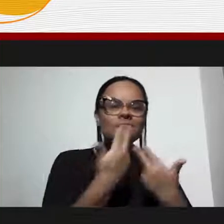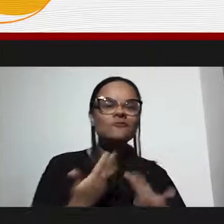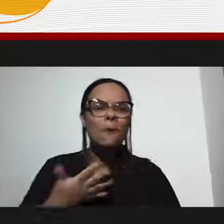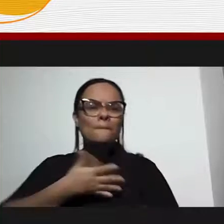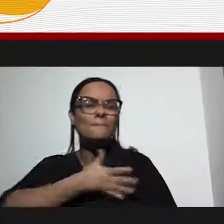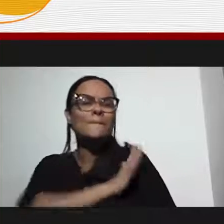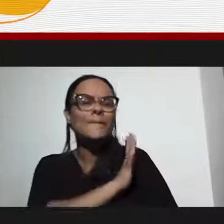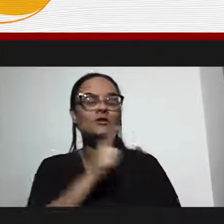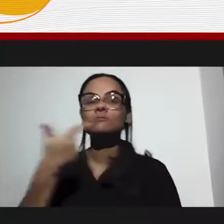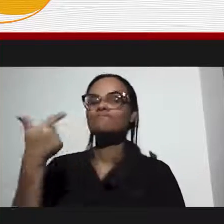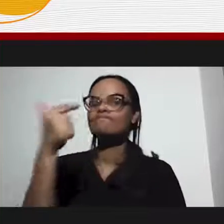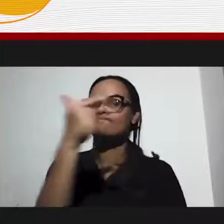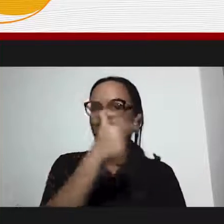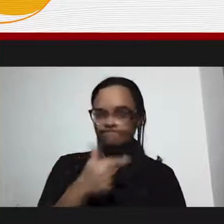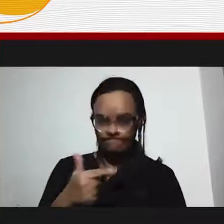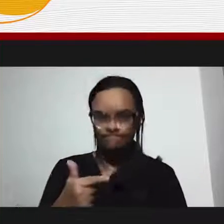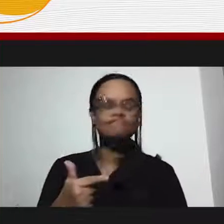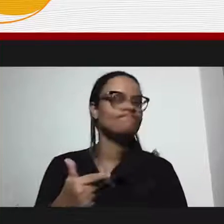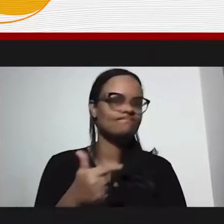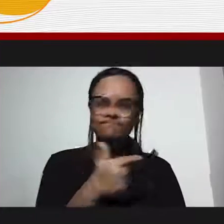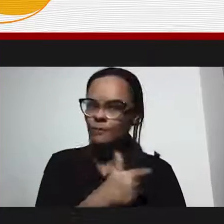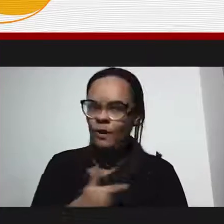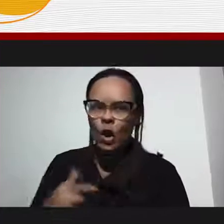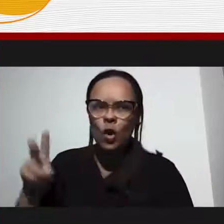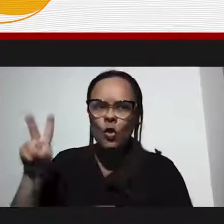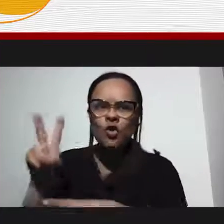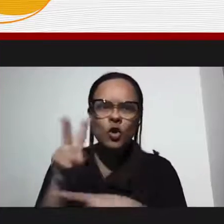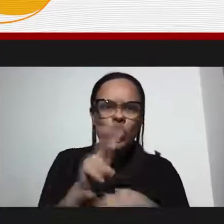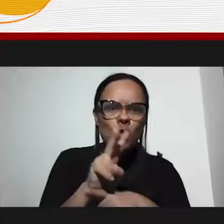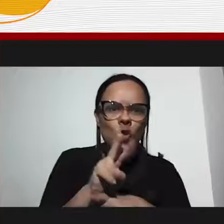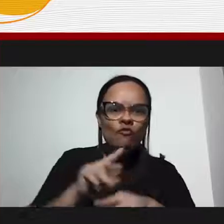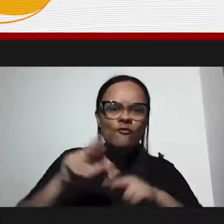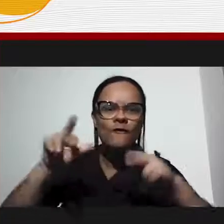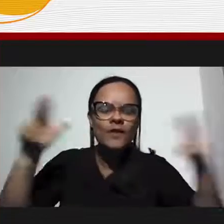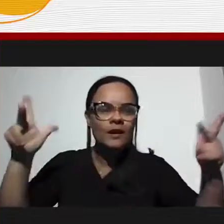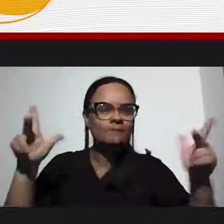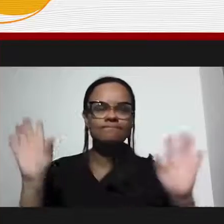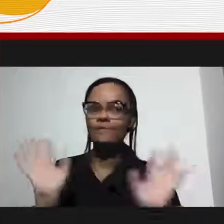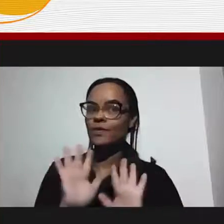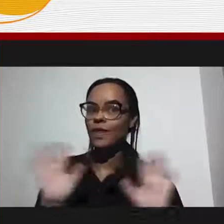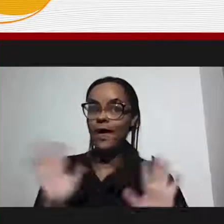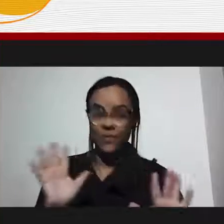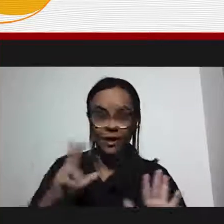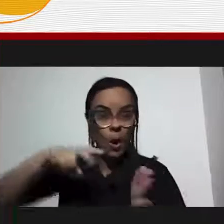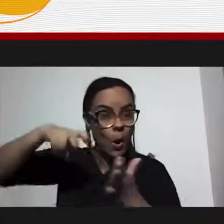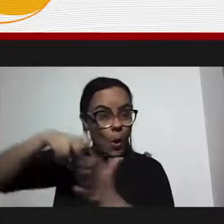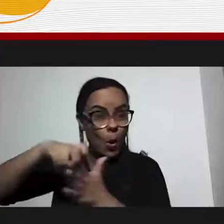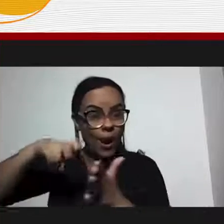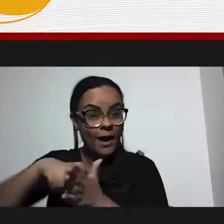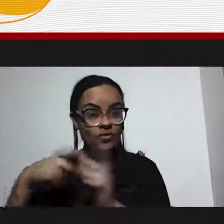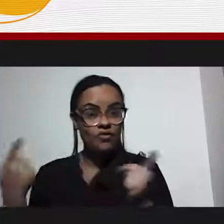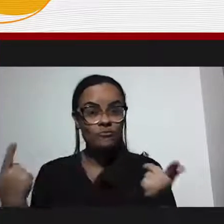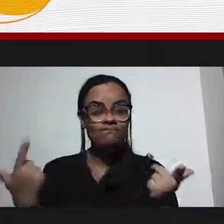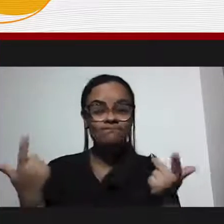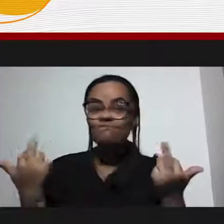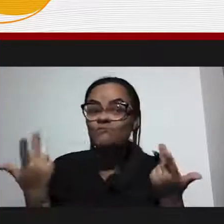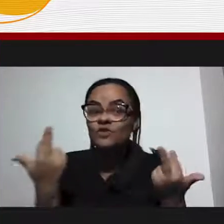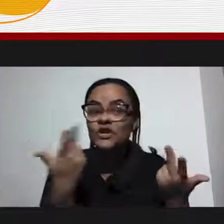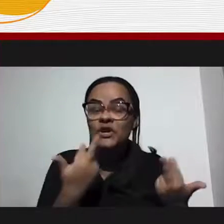tomar palmadas, eu tomava. Se eu tinha que ficar de castigo, eu ficava. E com isso, eu